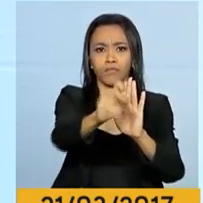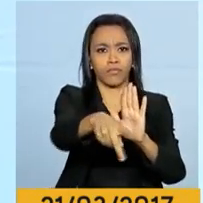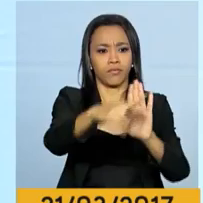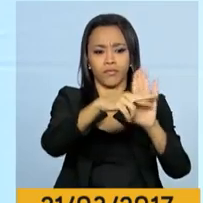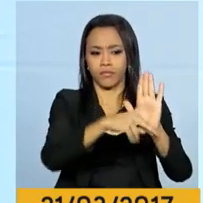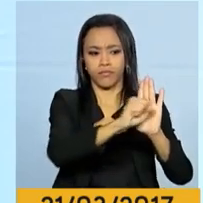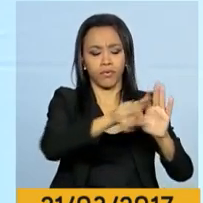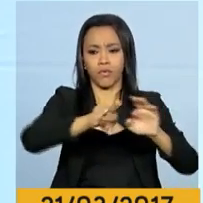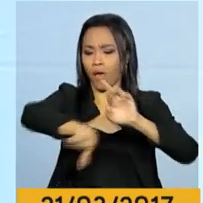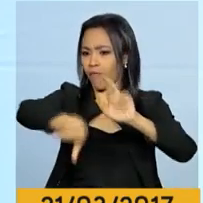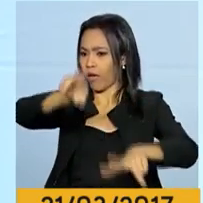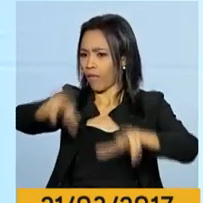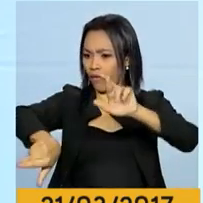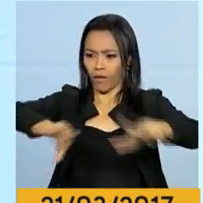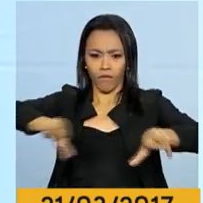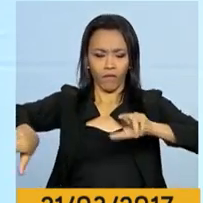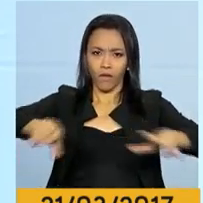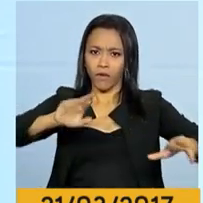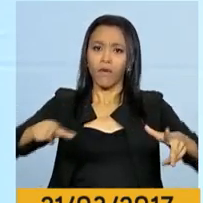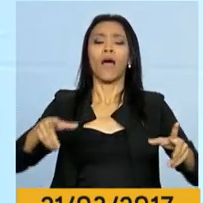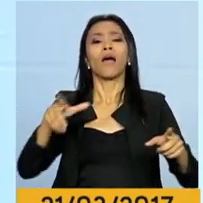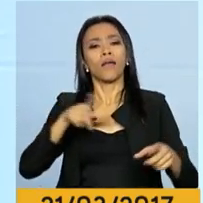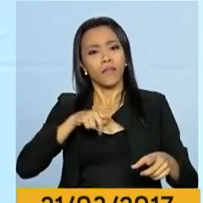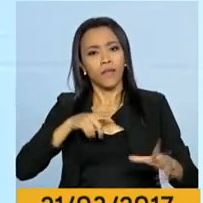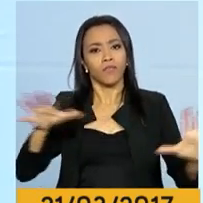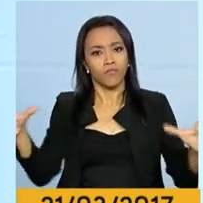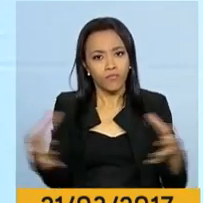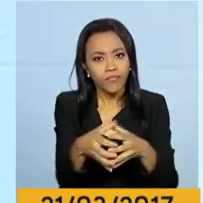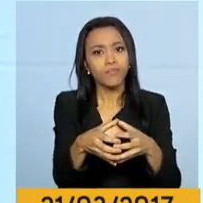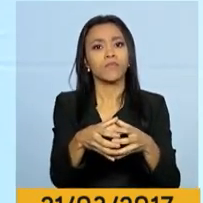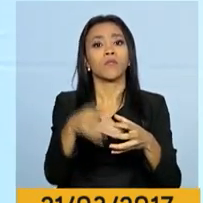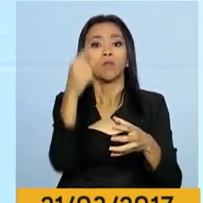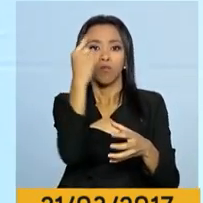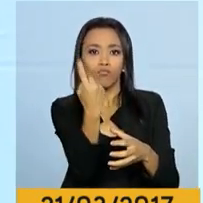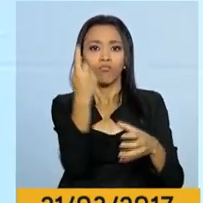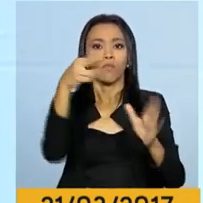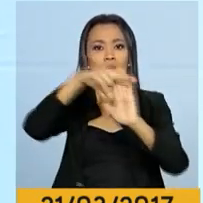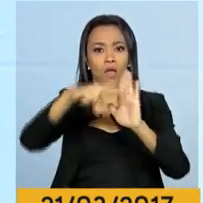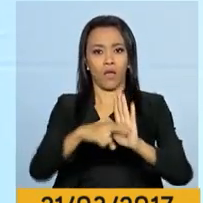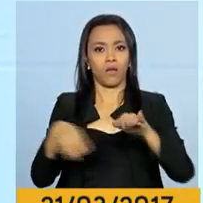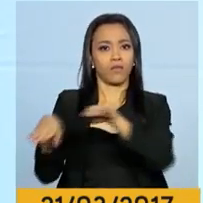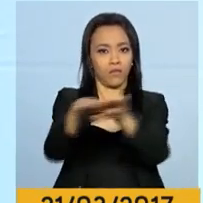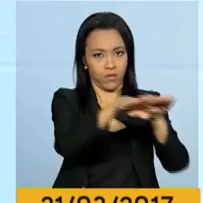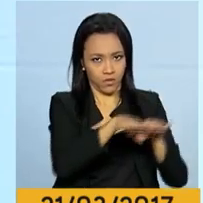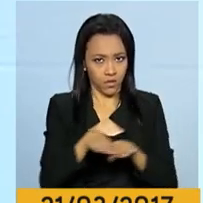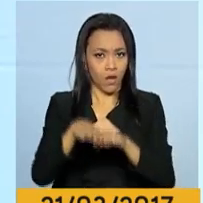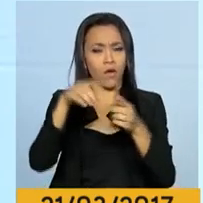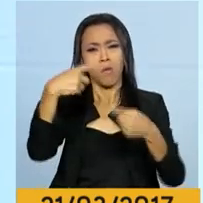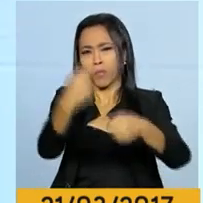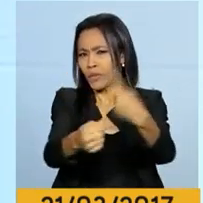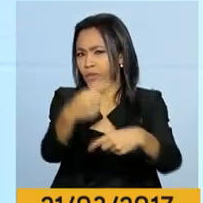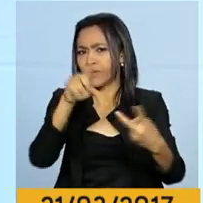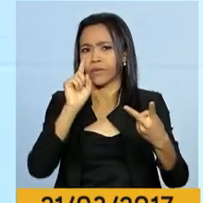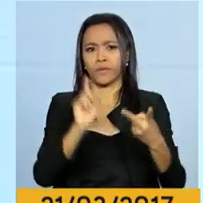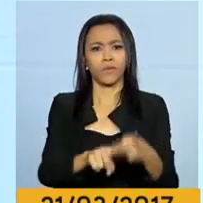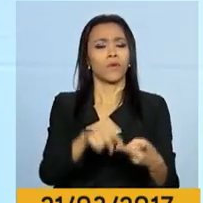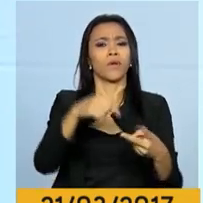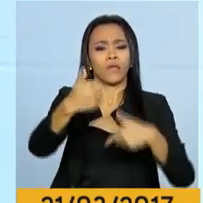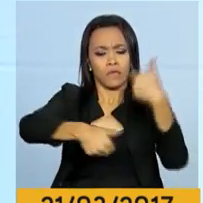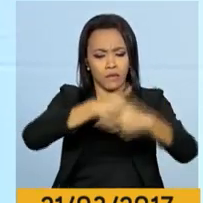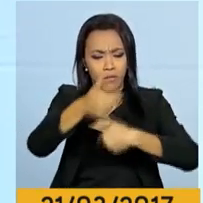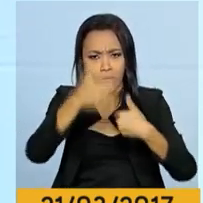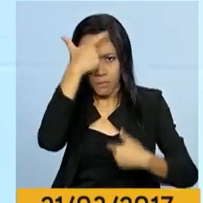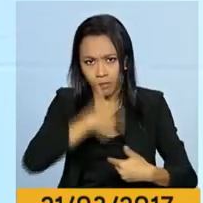classe política, entre aqueles que estão no serviço público e entre aqueles trabalhadores, até os braçais, não é? O